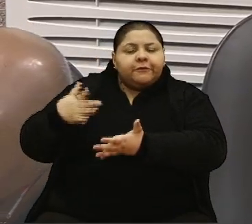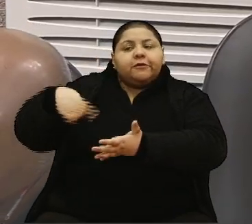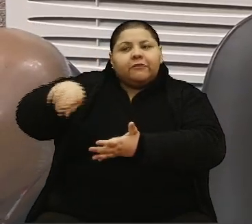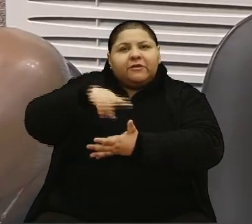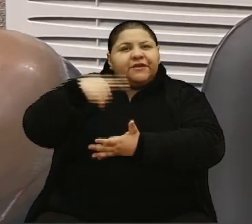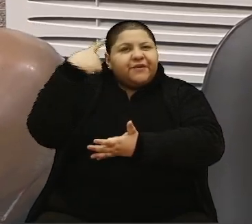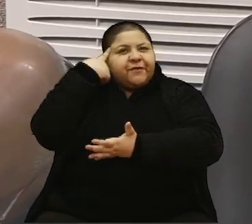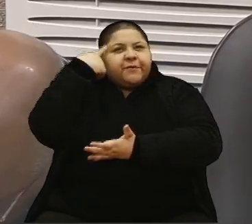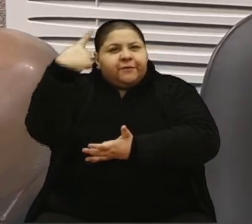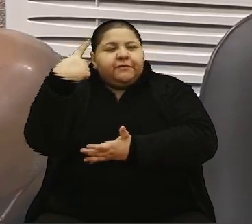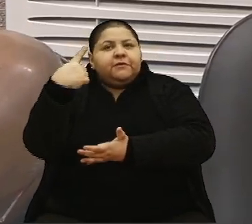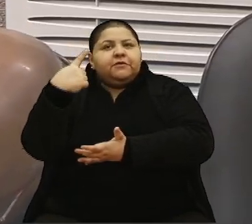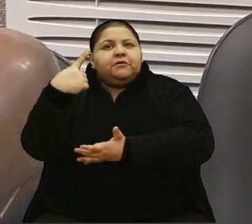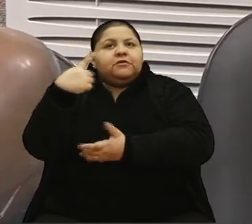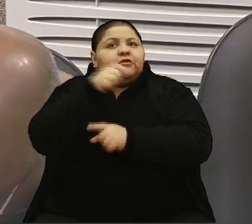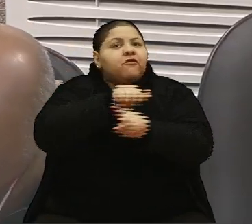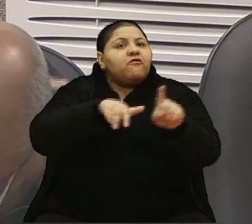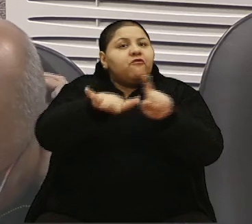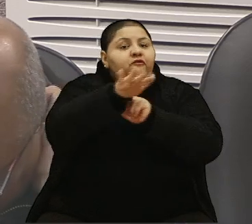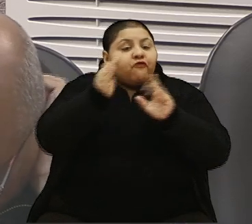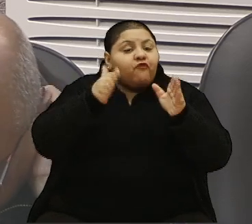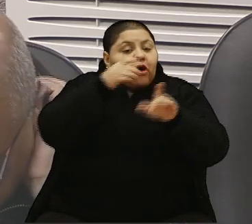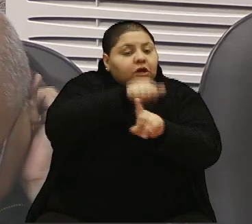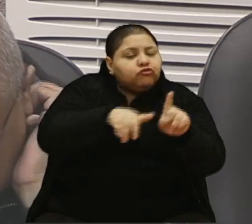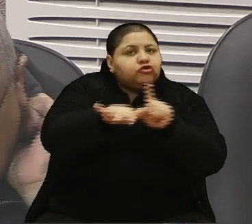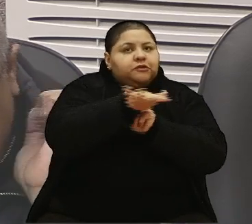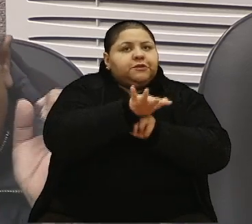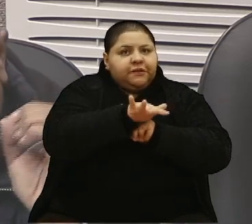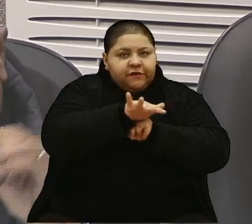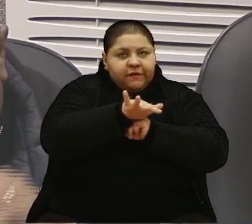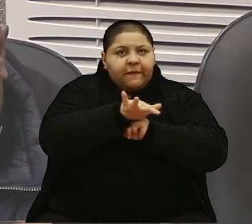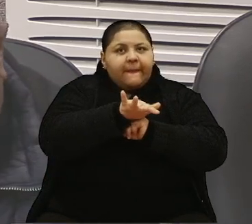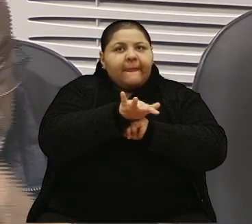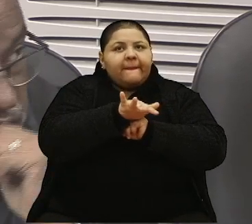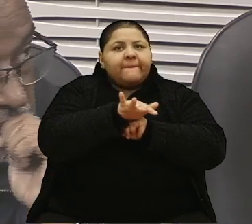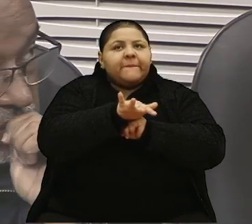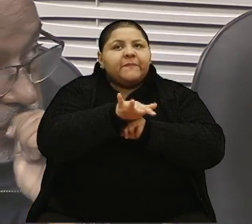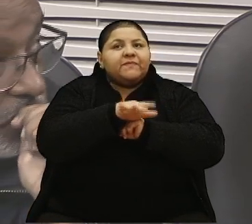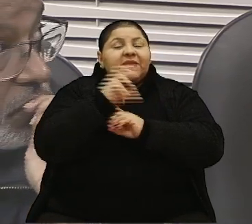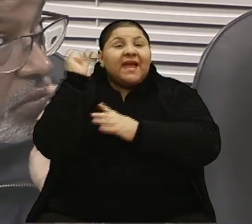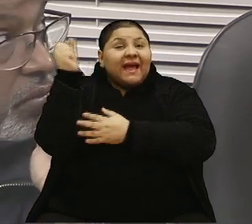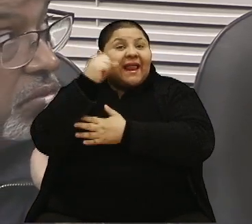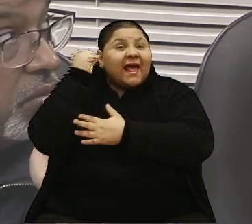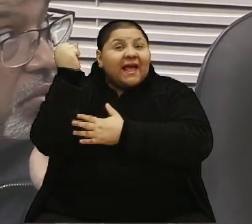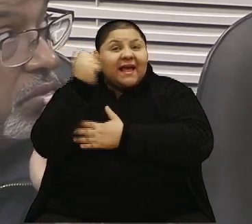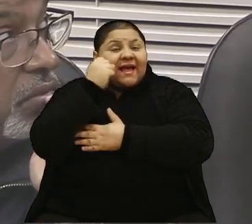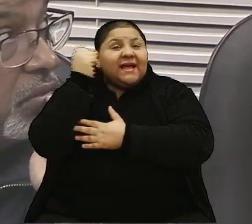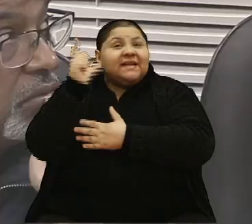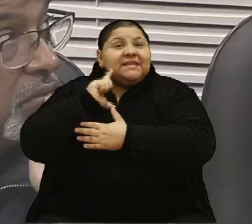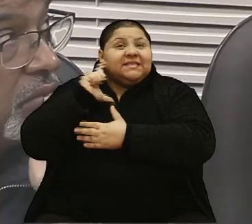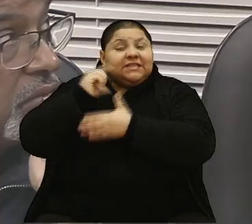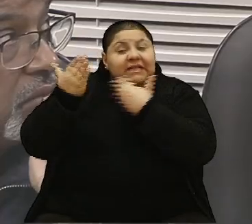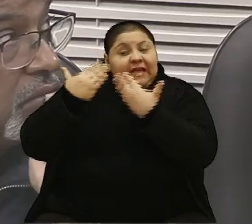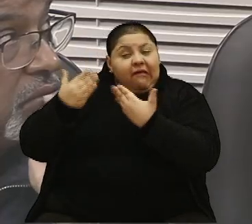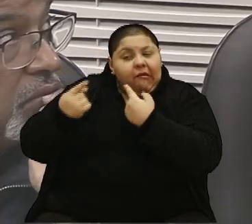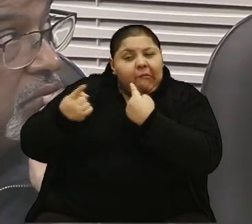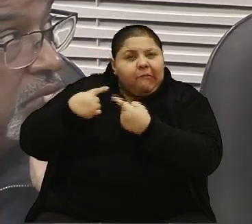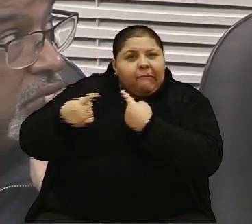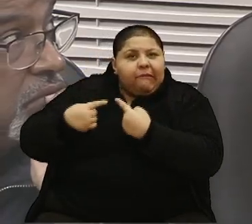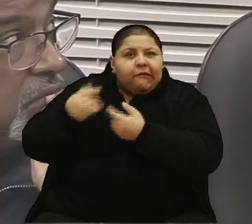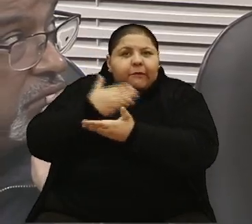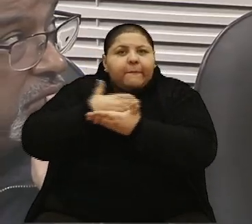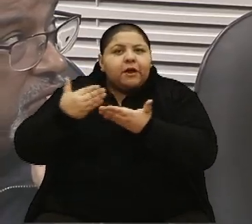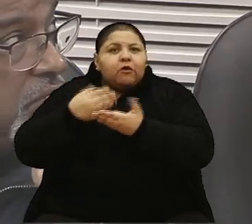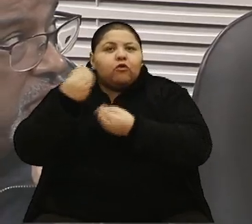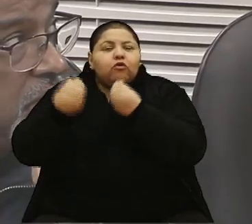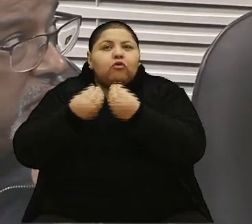quando se fala nessa parte social. É grave essa situação. Tem que ter análise crítica para começar o que